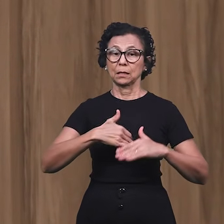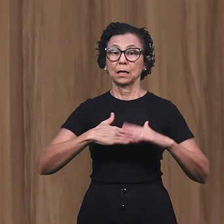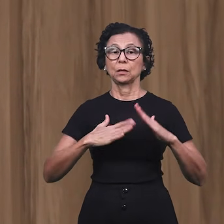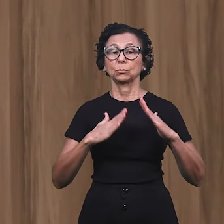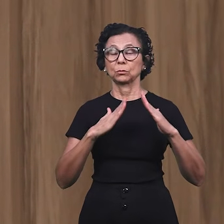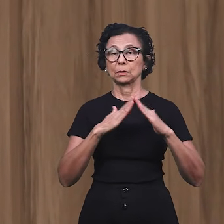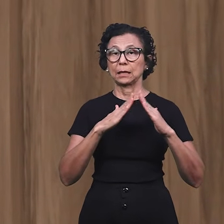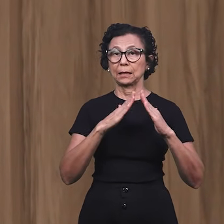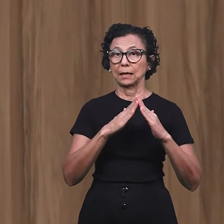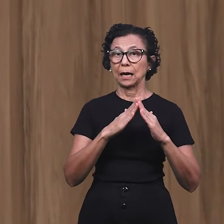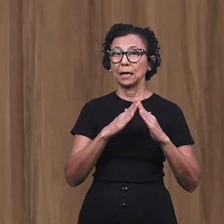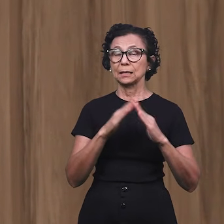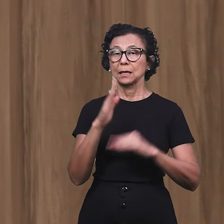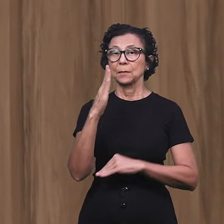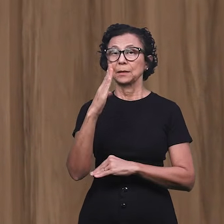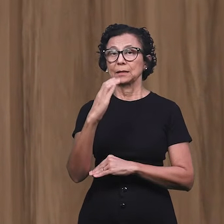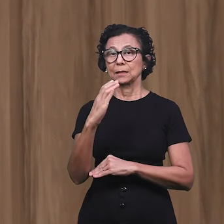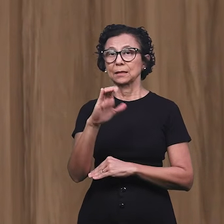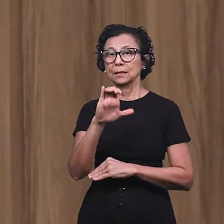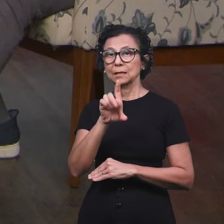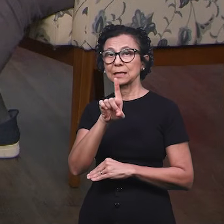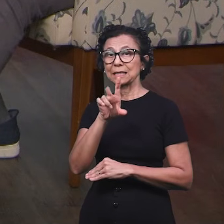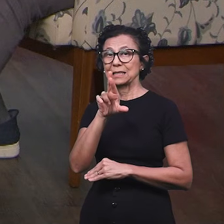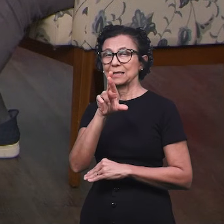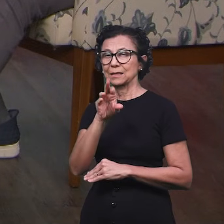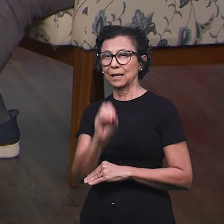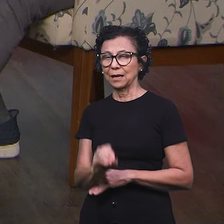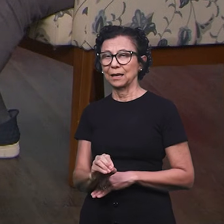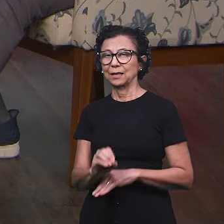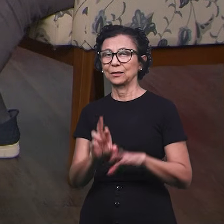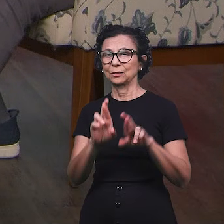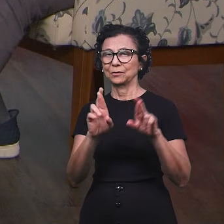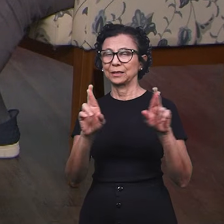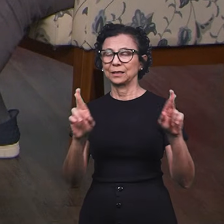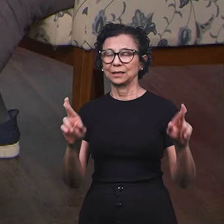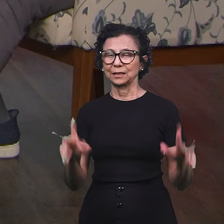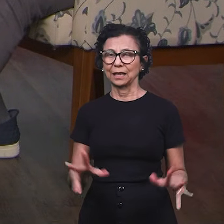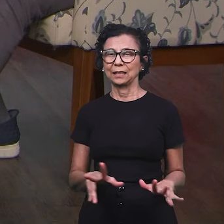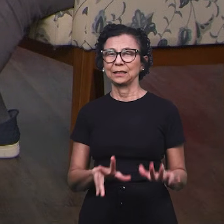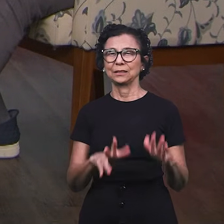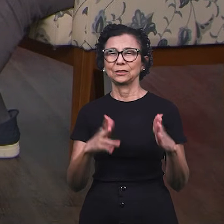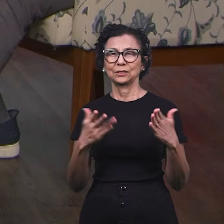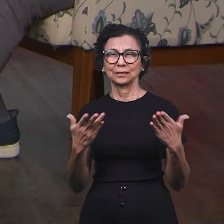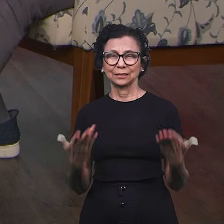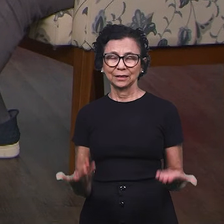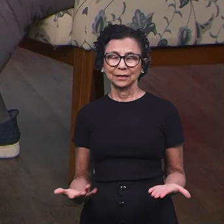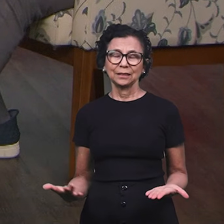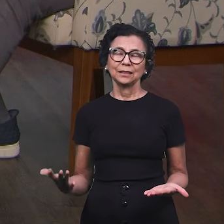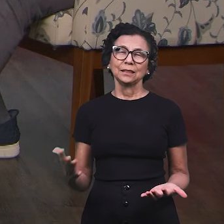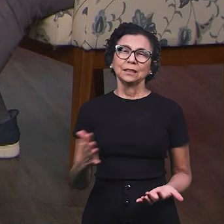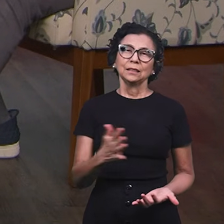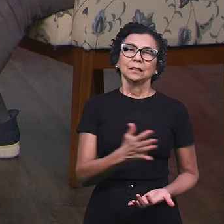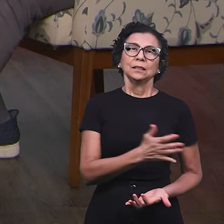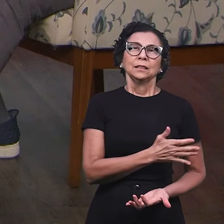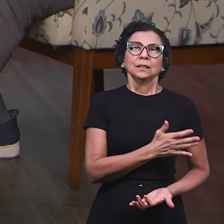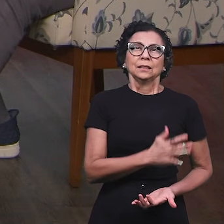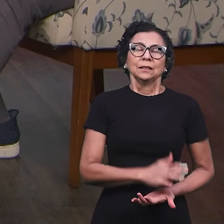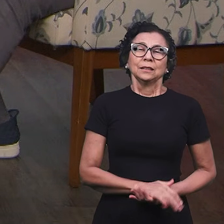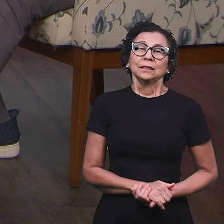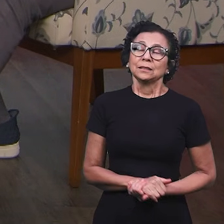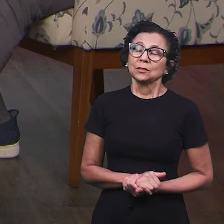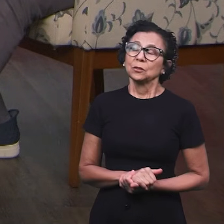que não tem um ambiente tóxico, um ambiente Verdade. pesado, de briga, de críticas, muita